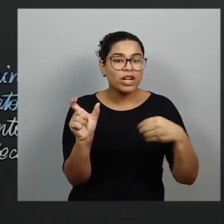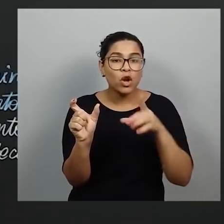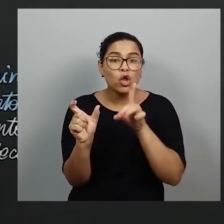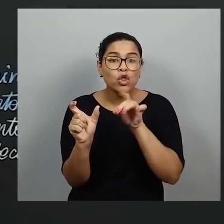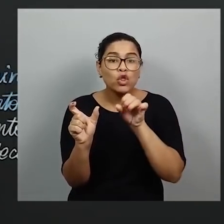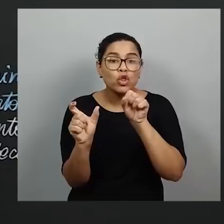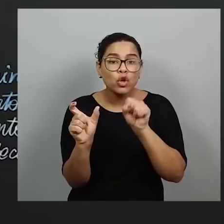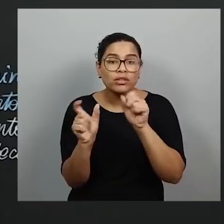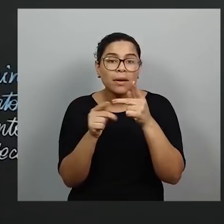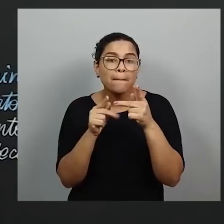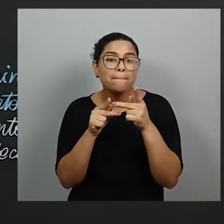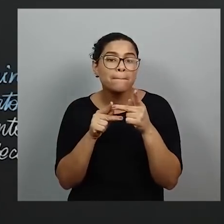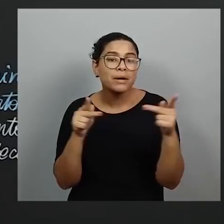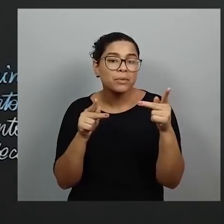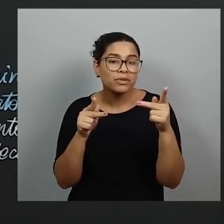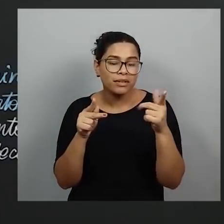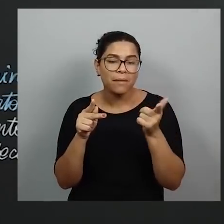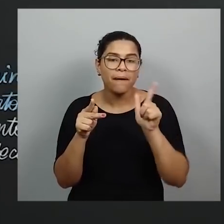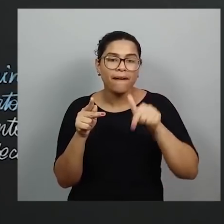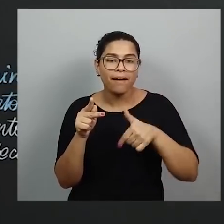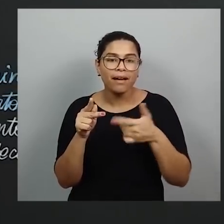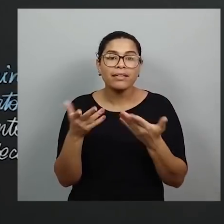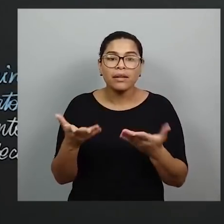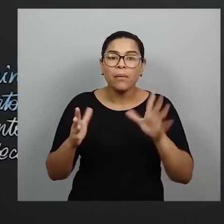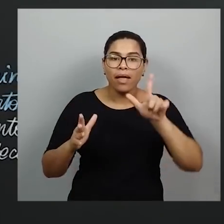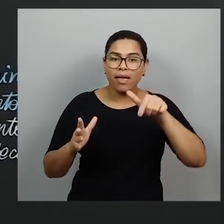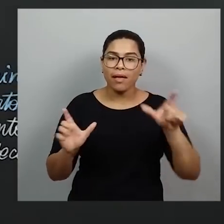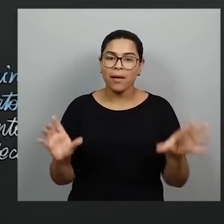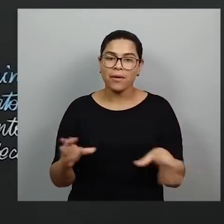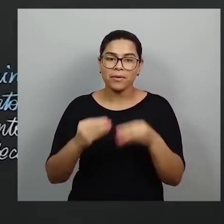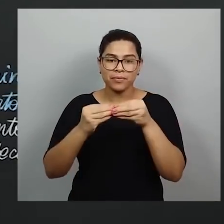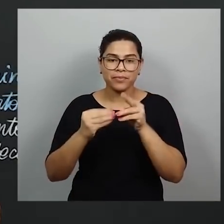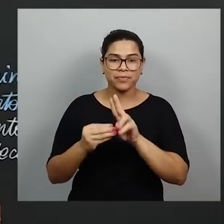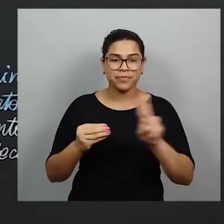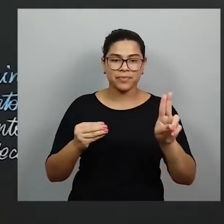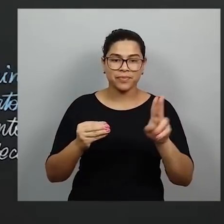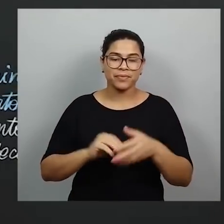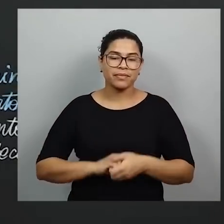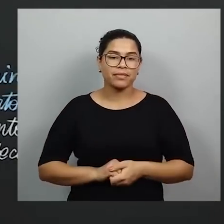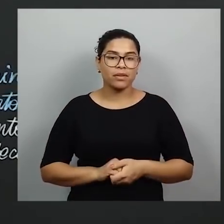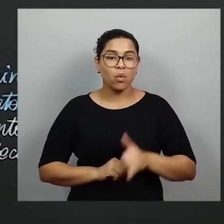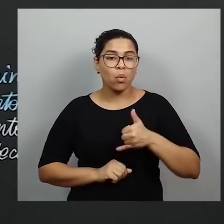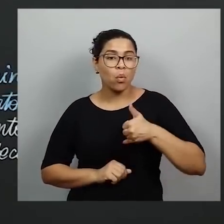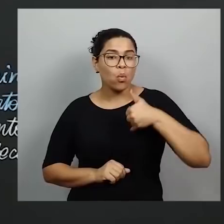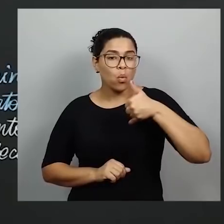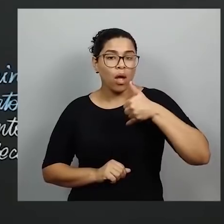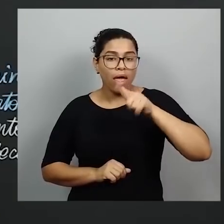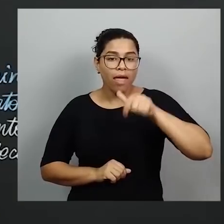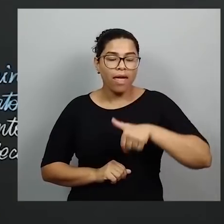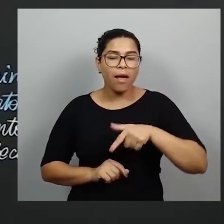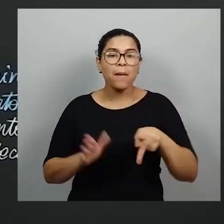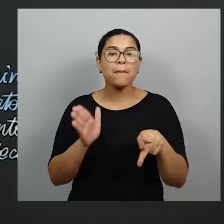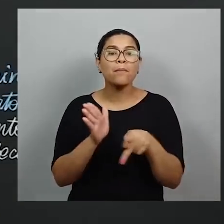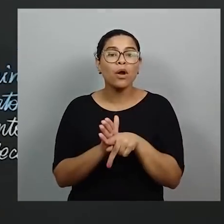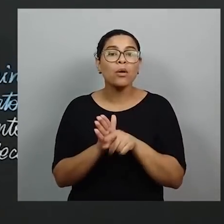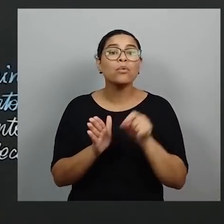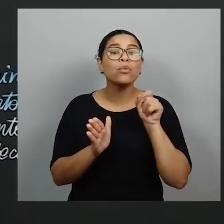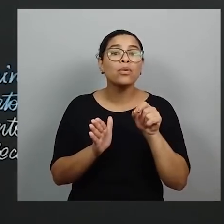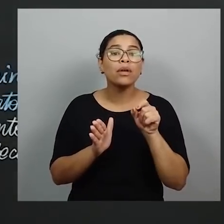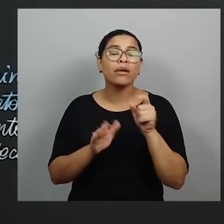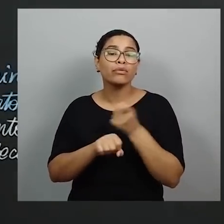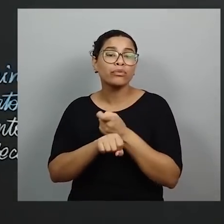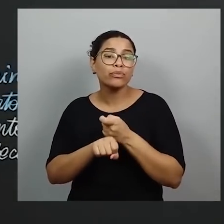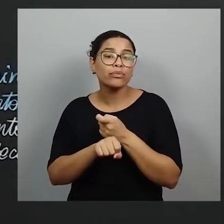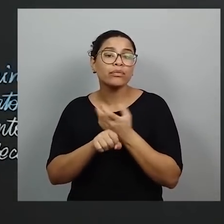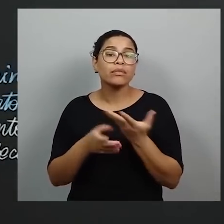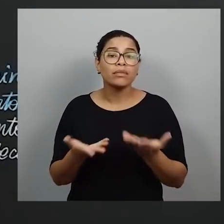como complemento de um nome. A gente chama isso de complemento nominal. Orgulho é um substantivo, ou seja, o